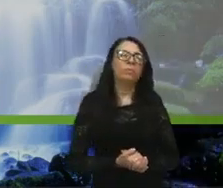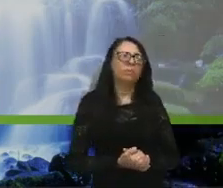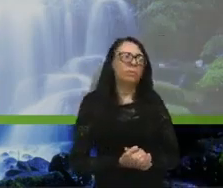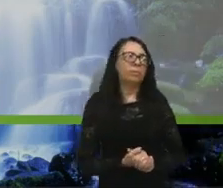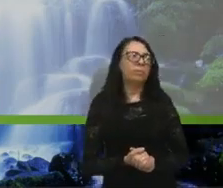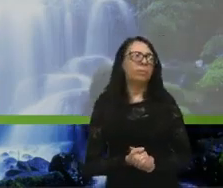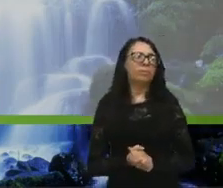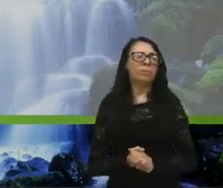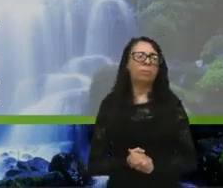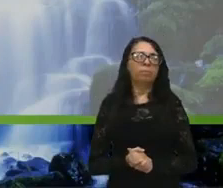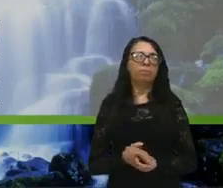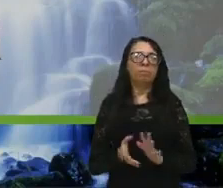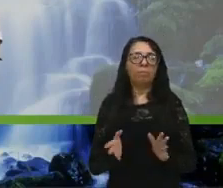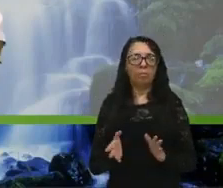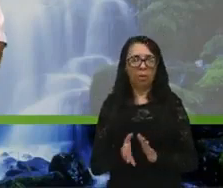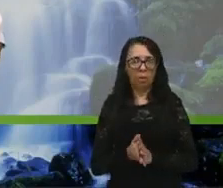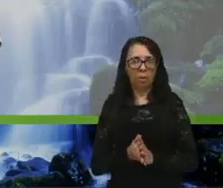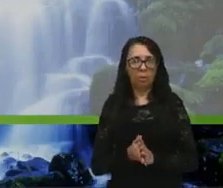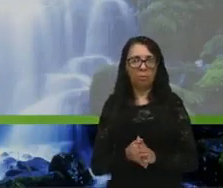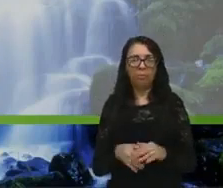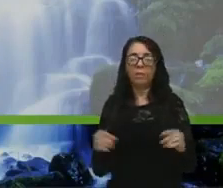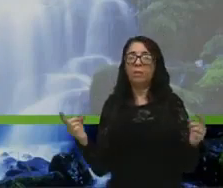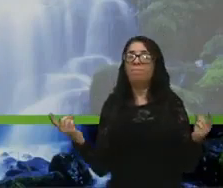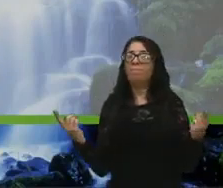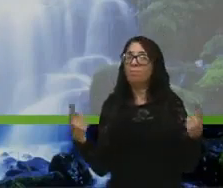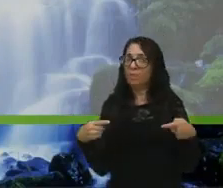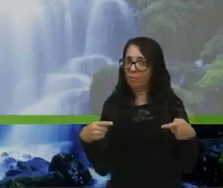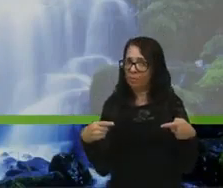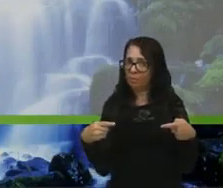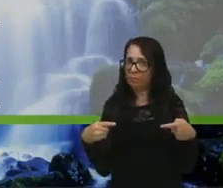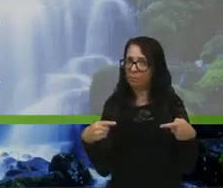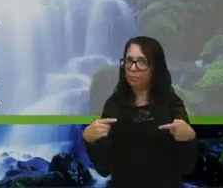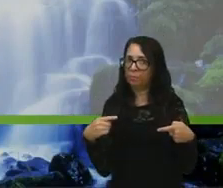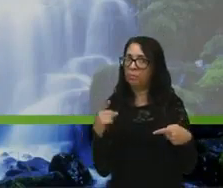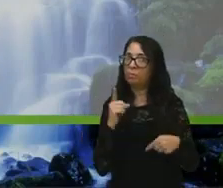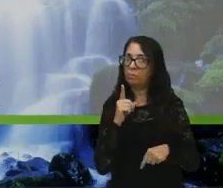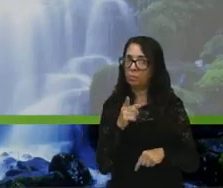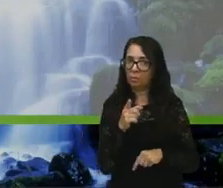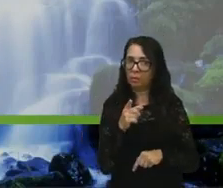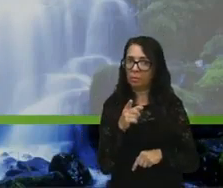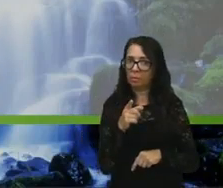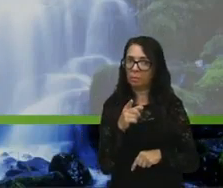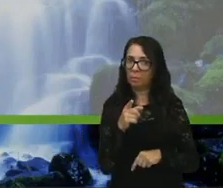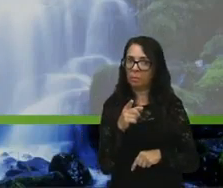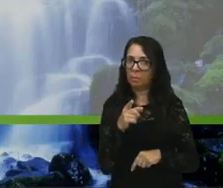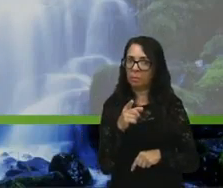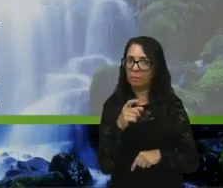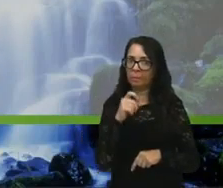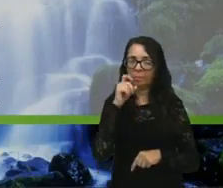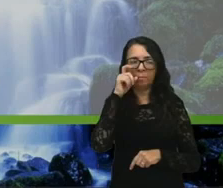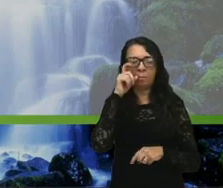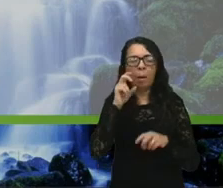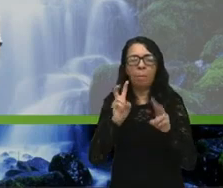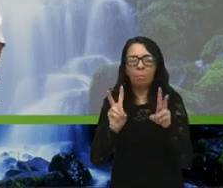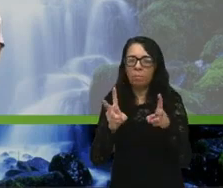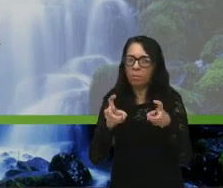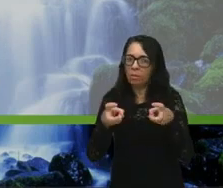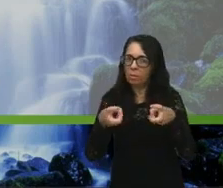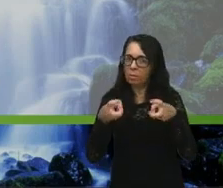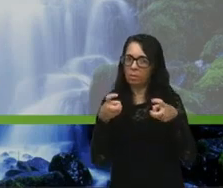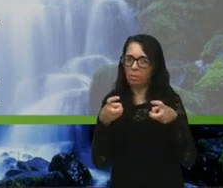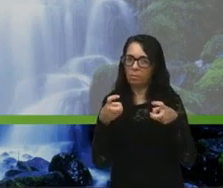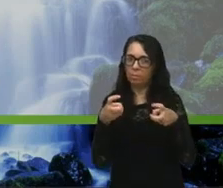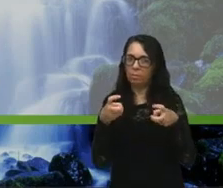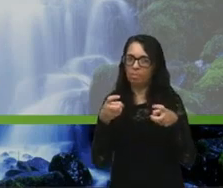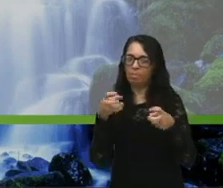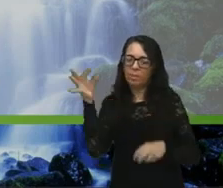que, em primeiro lugar, olhe para as ações do Espírito Santo no seu coração e creia na